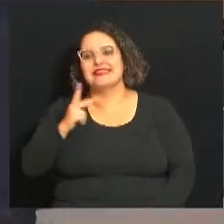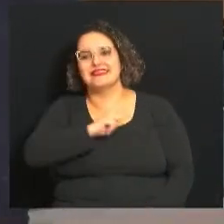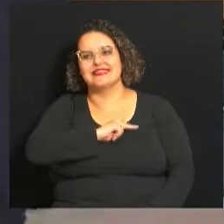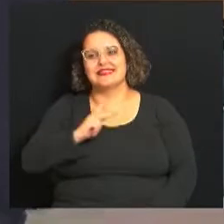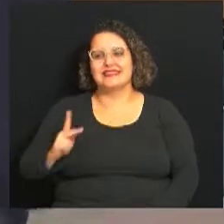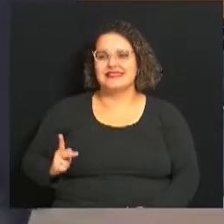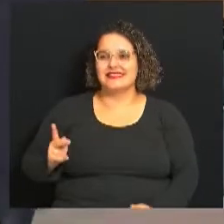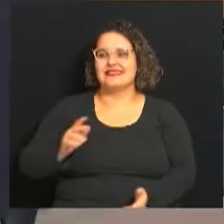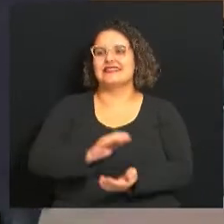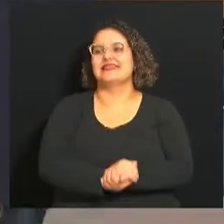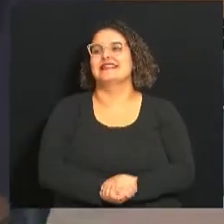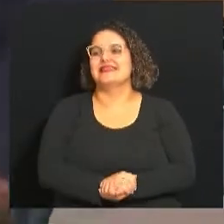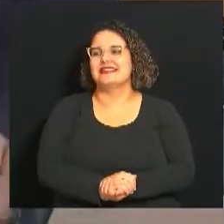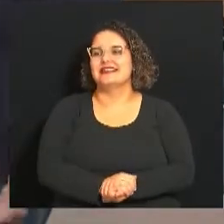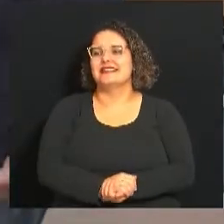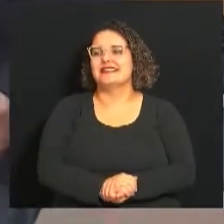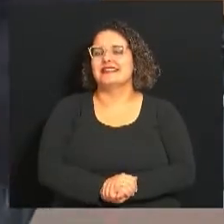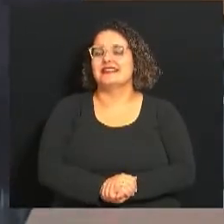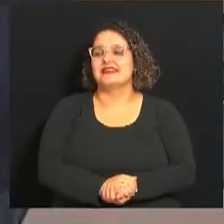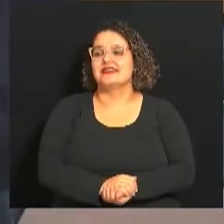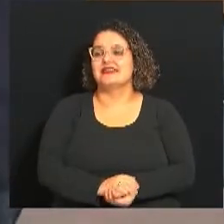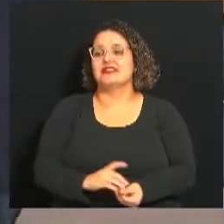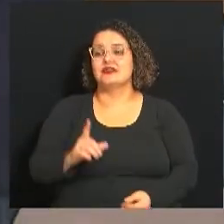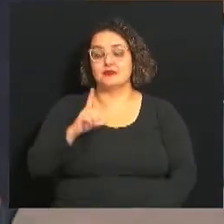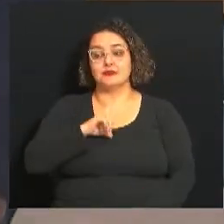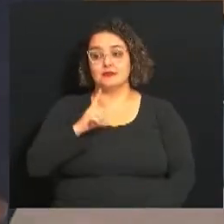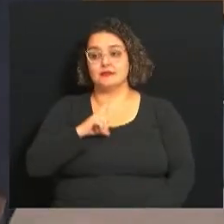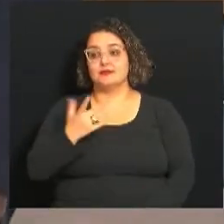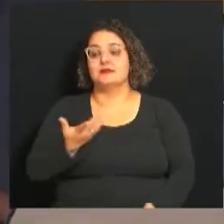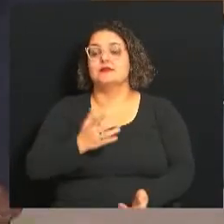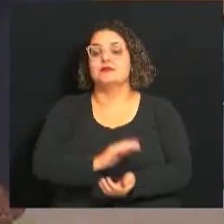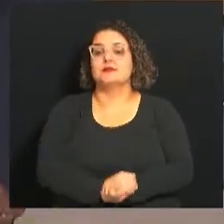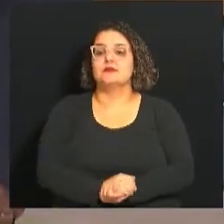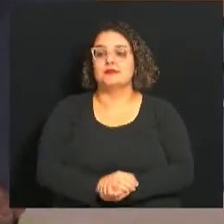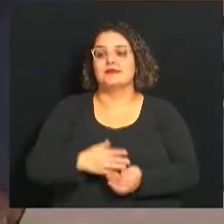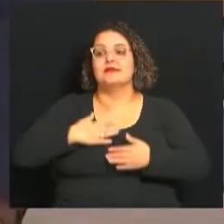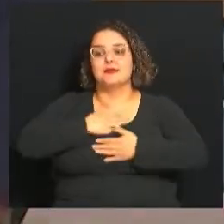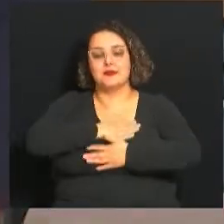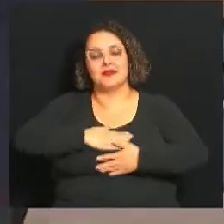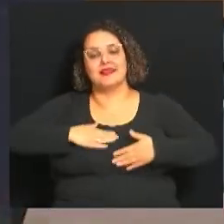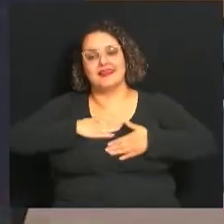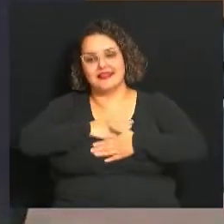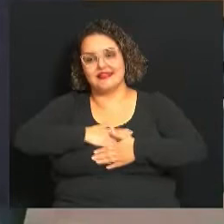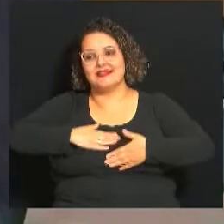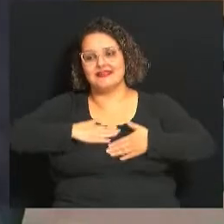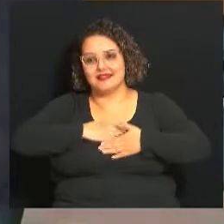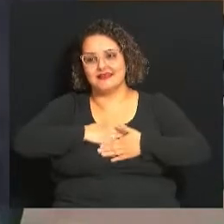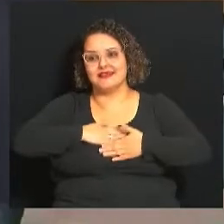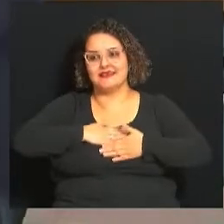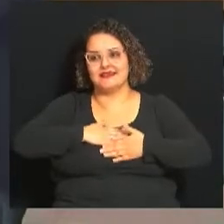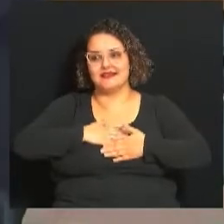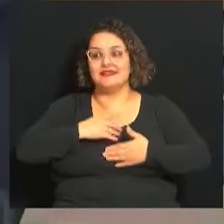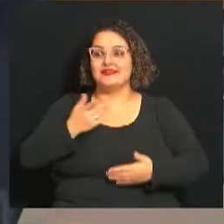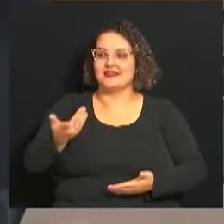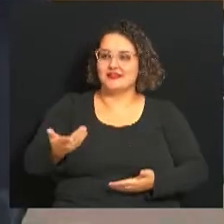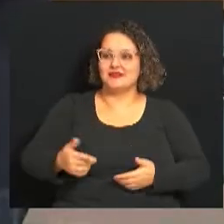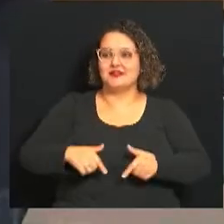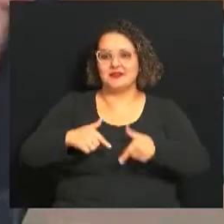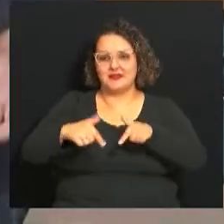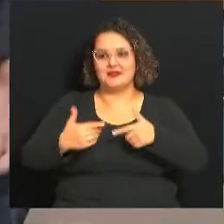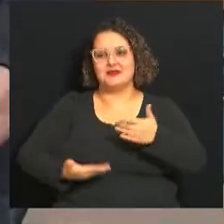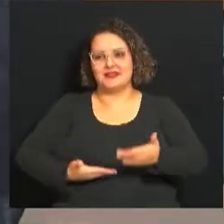de Campinas. Eu tenho uma satisfação muito grande... Dos servidores, né? Eu tenho